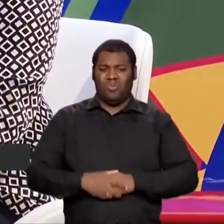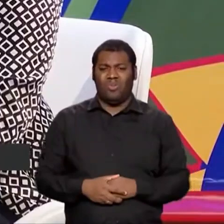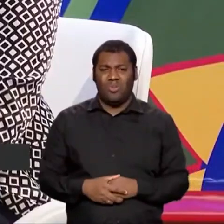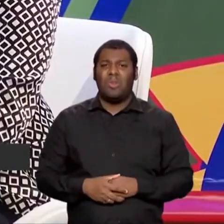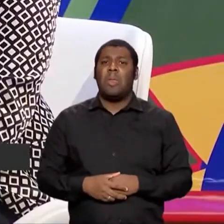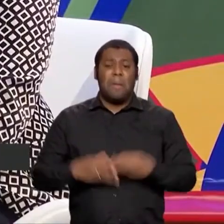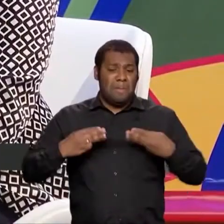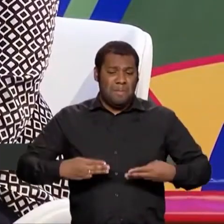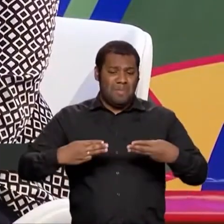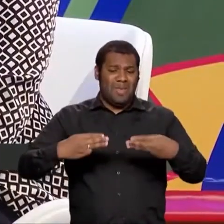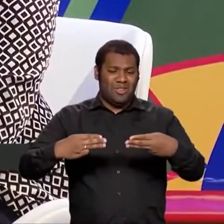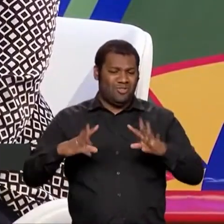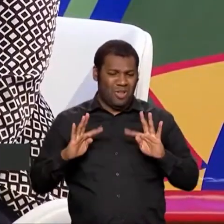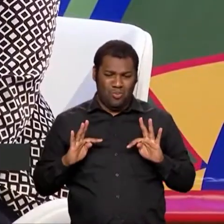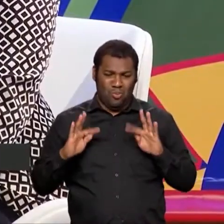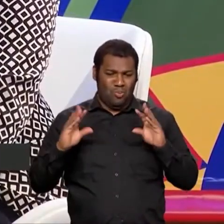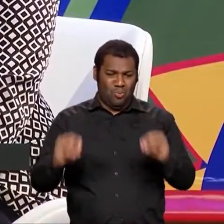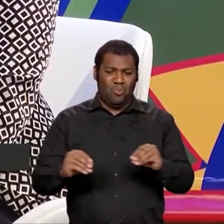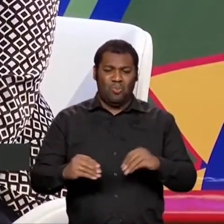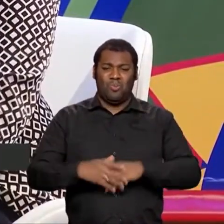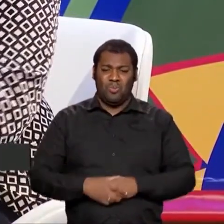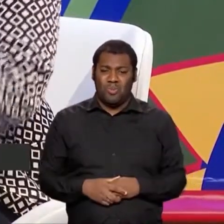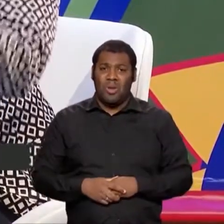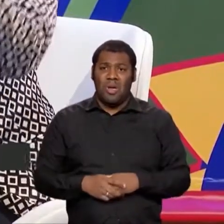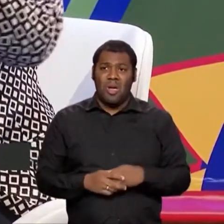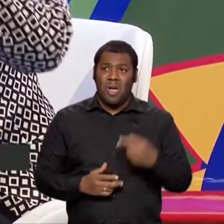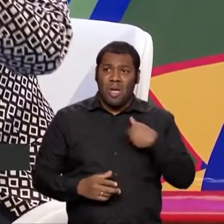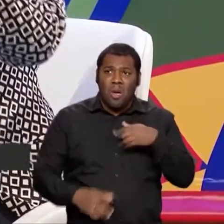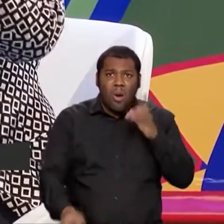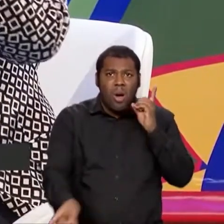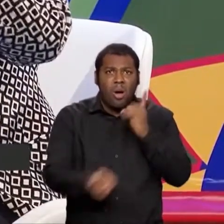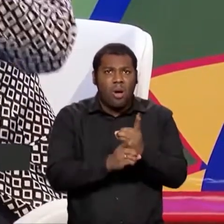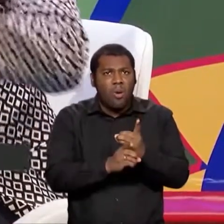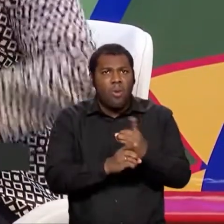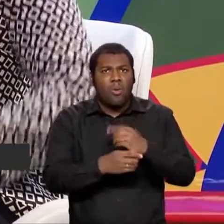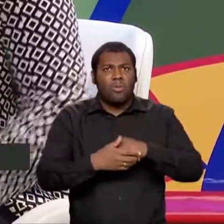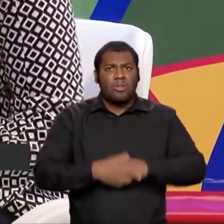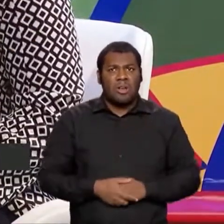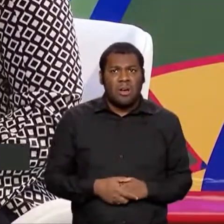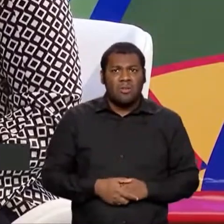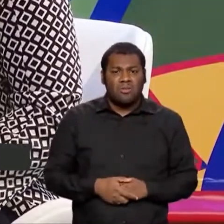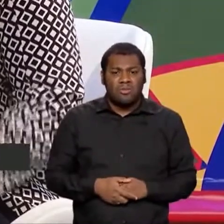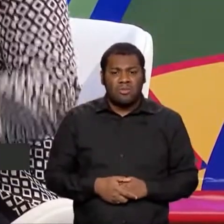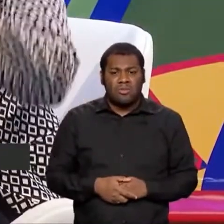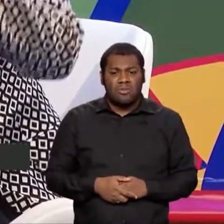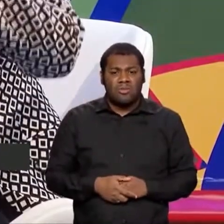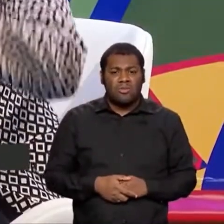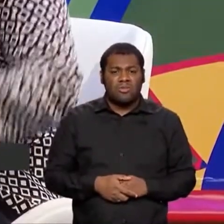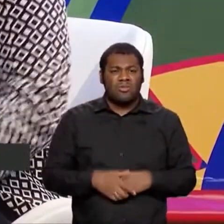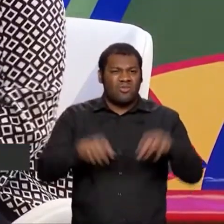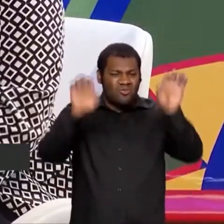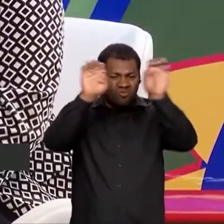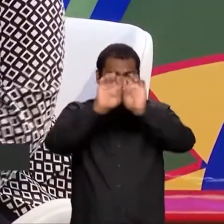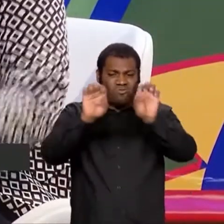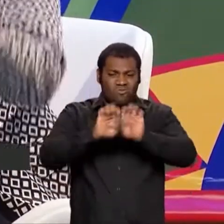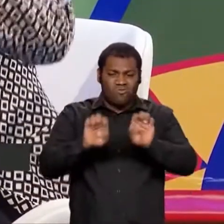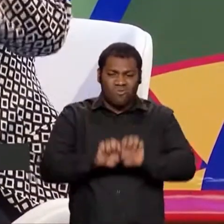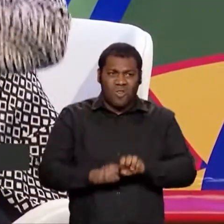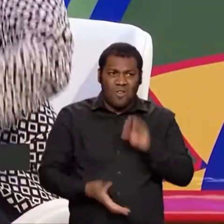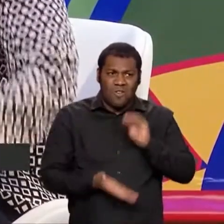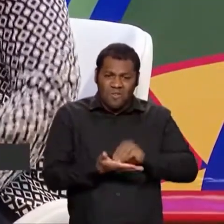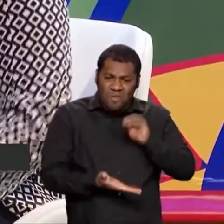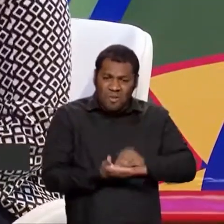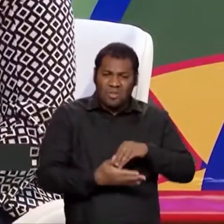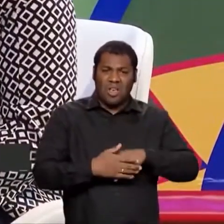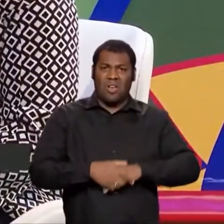todos os ministérios, nós encontramos a mesma maneira, né? Parecia uma coisa assim, uma performance,